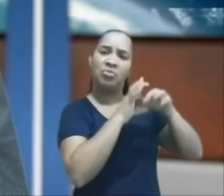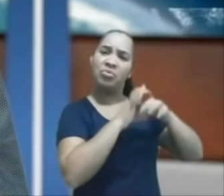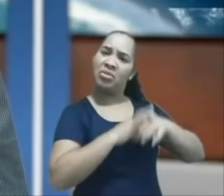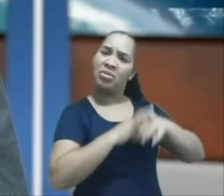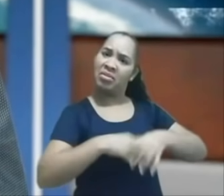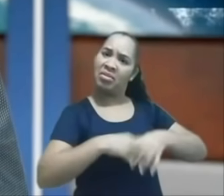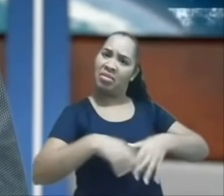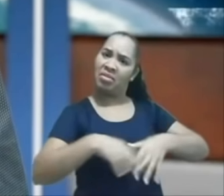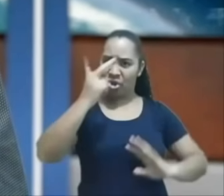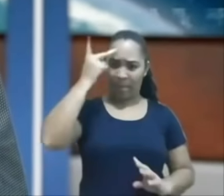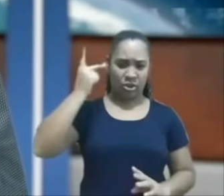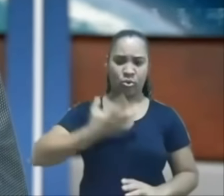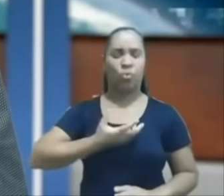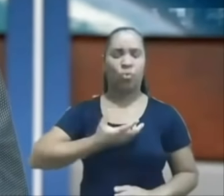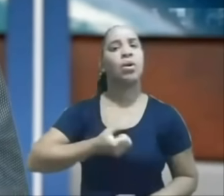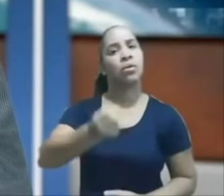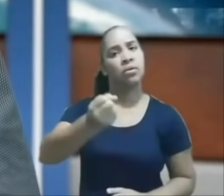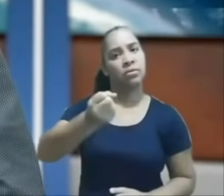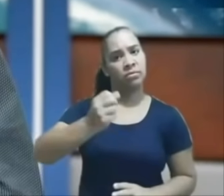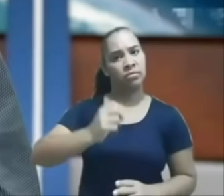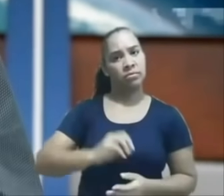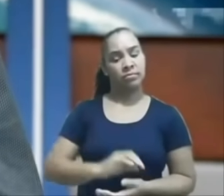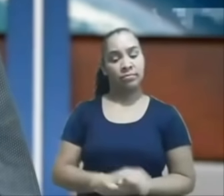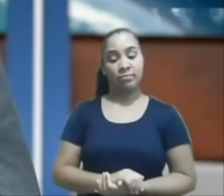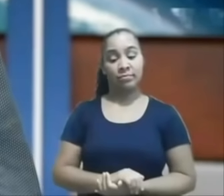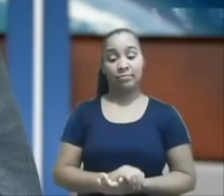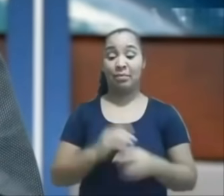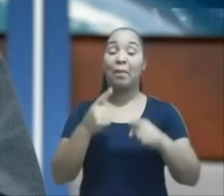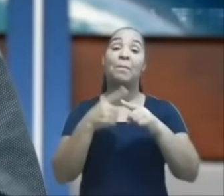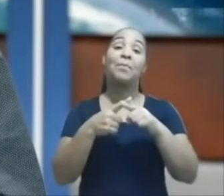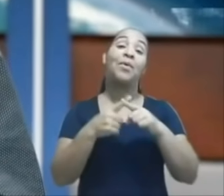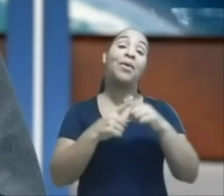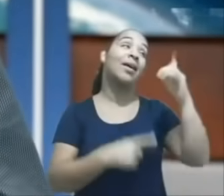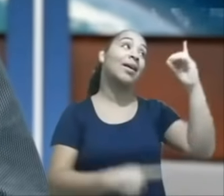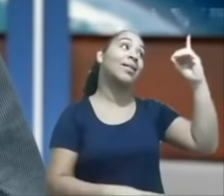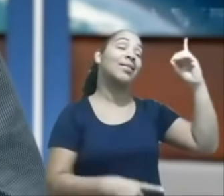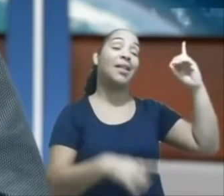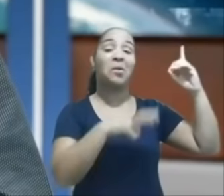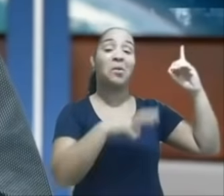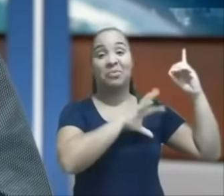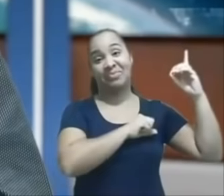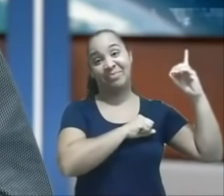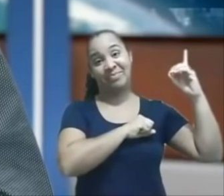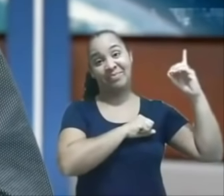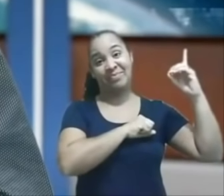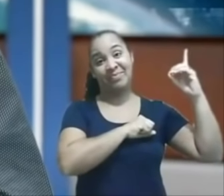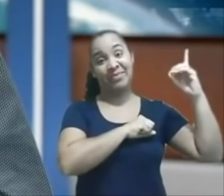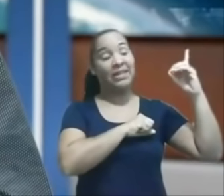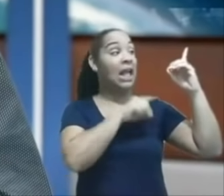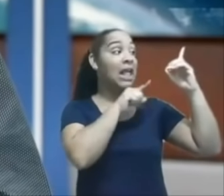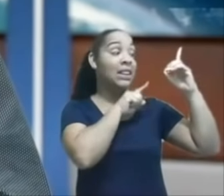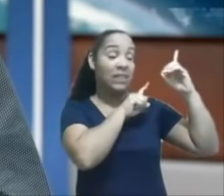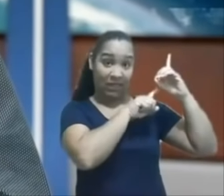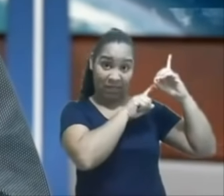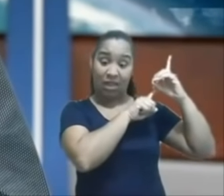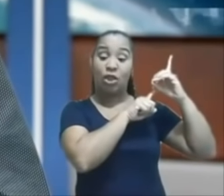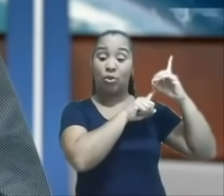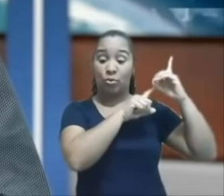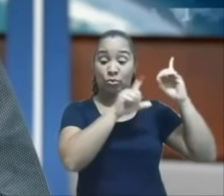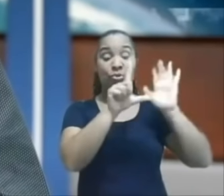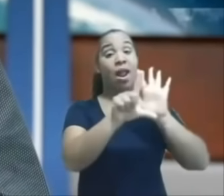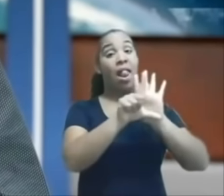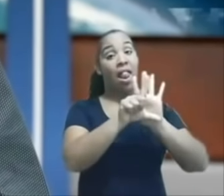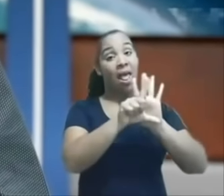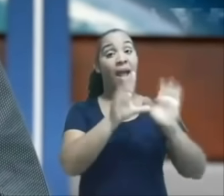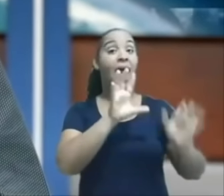Porque Deus é amor e estabelece leis de amor. A nossa rebeldia